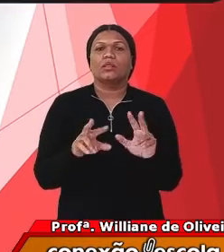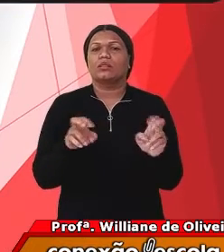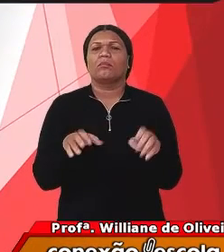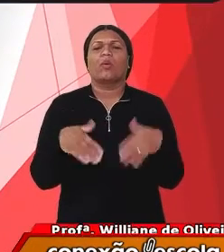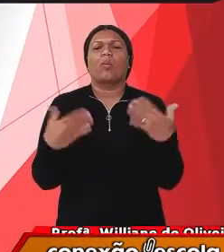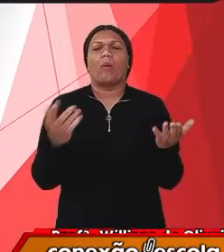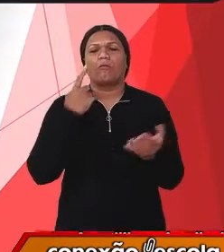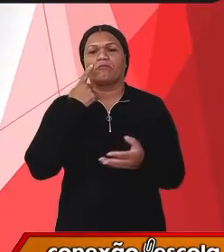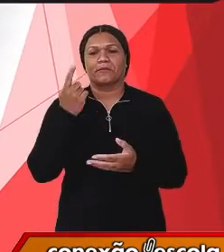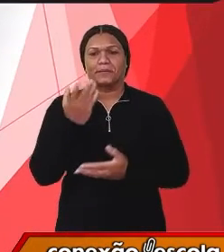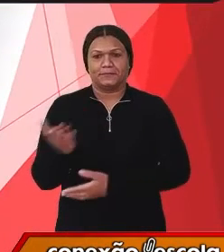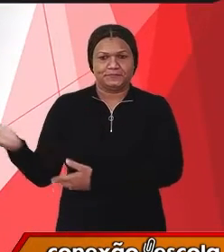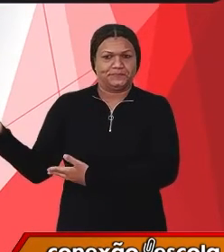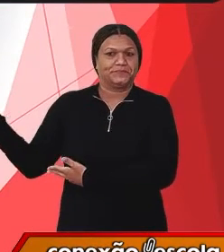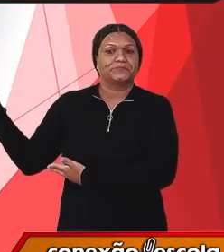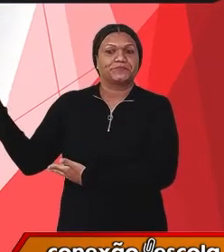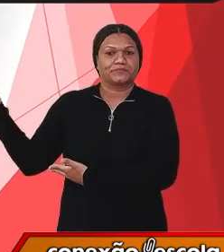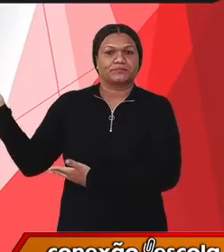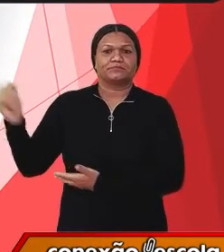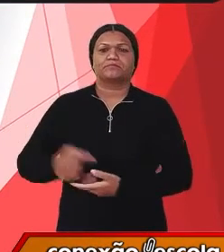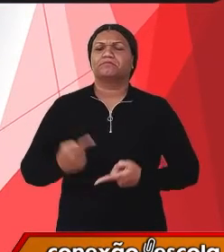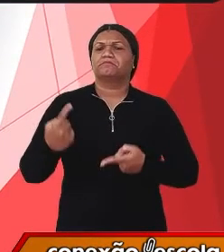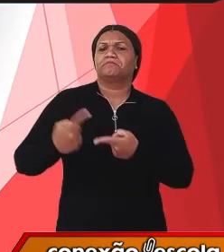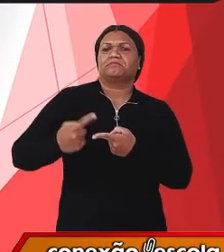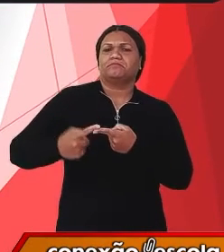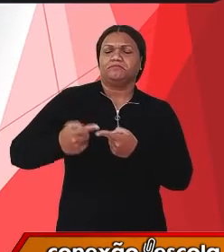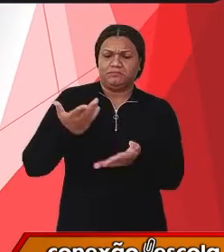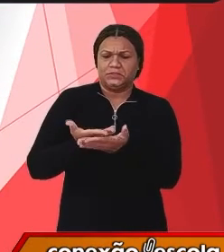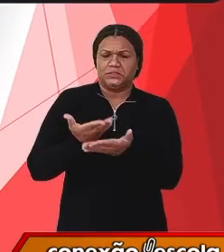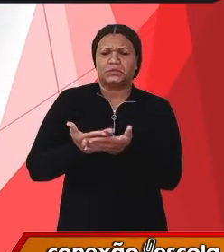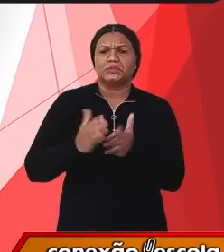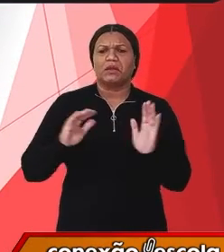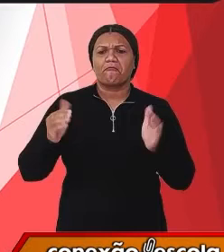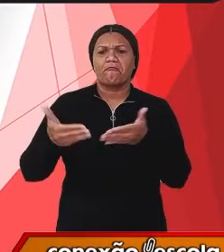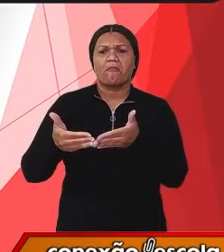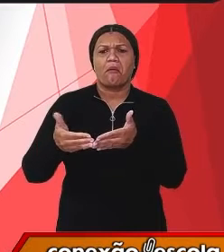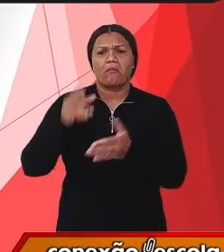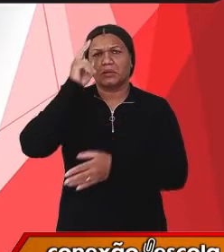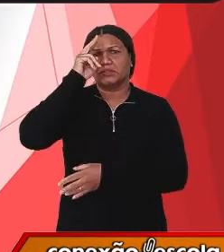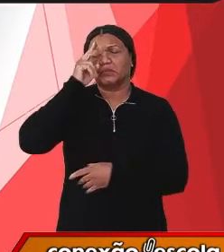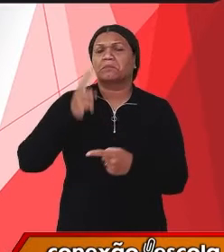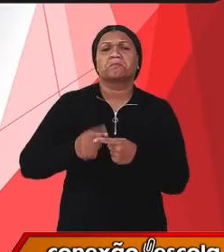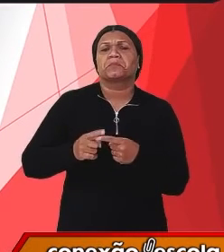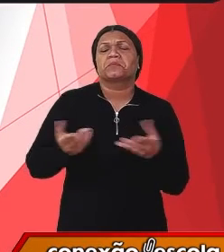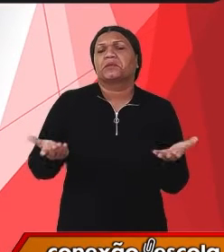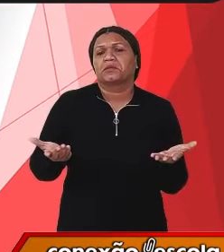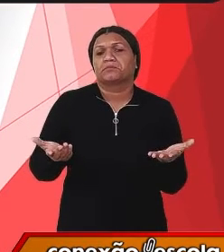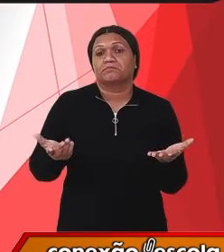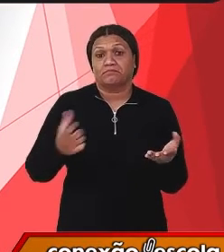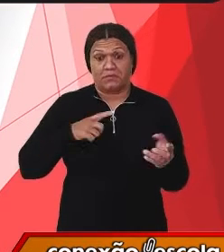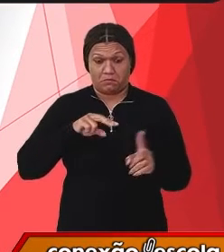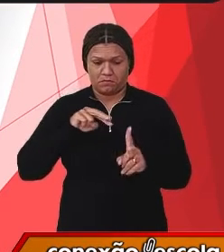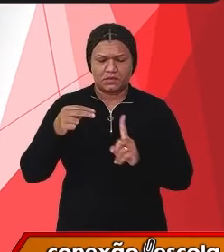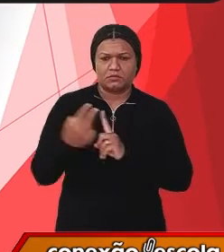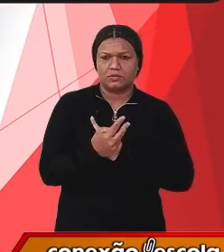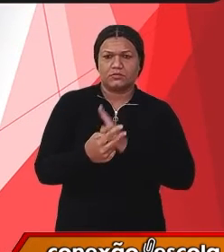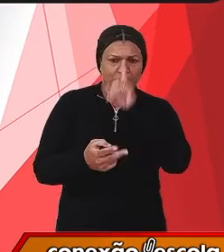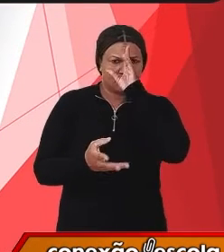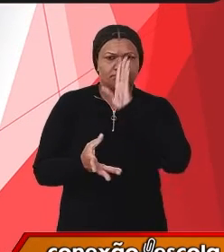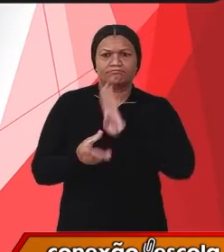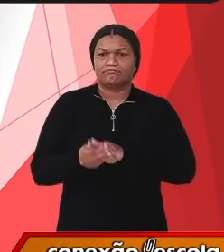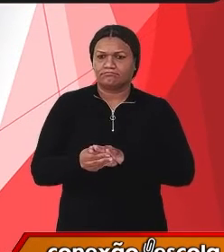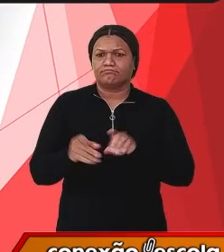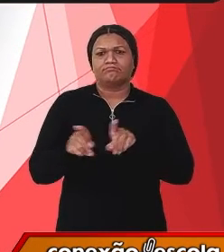tema: por que estudar História? Perspectivas para o compreender e